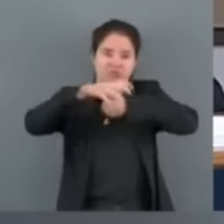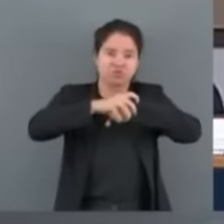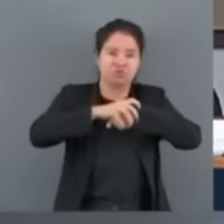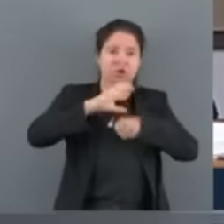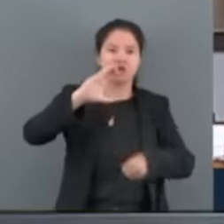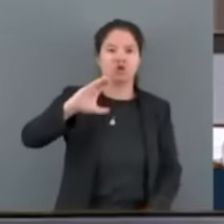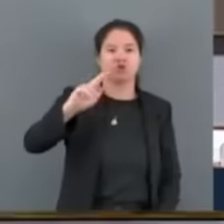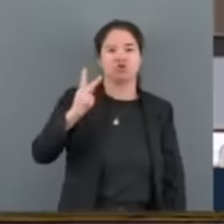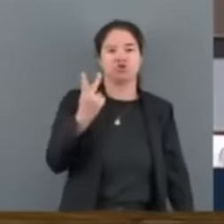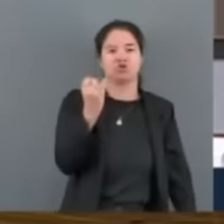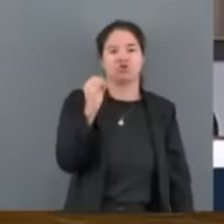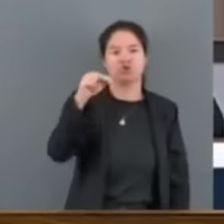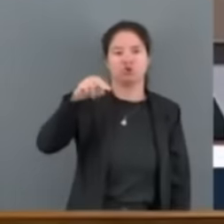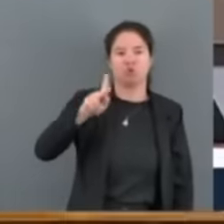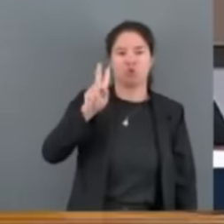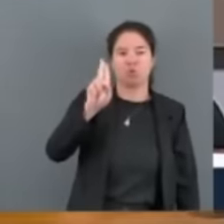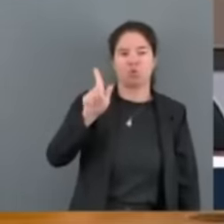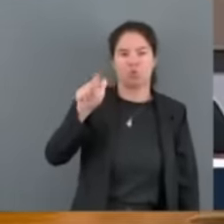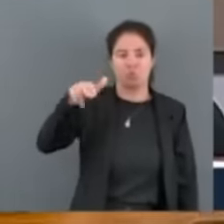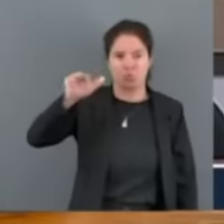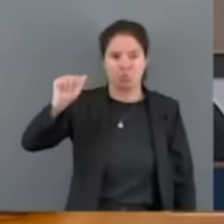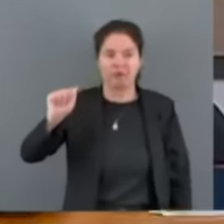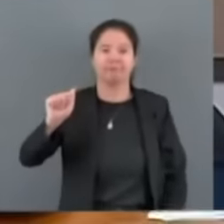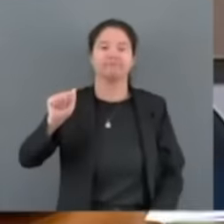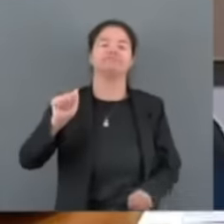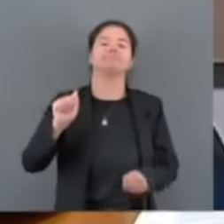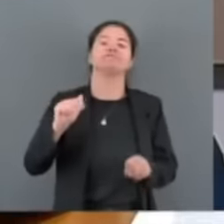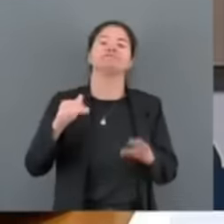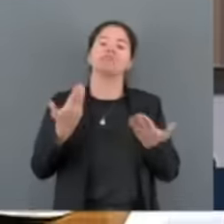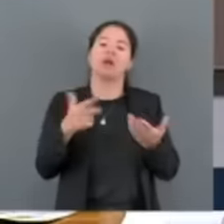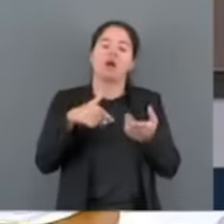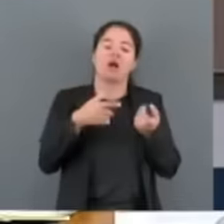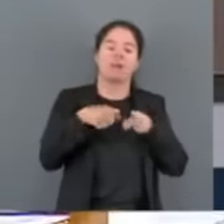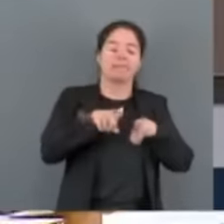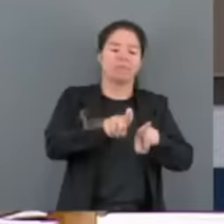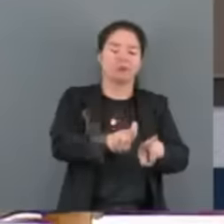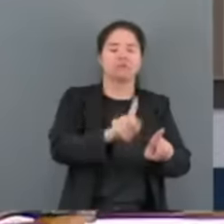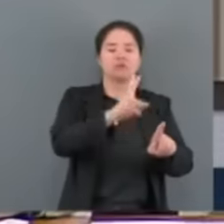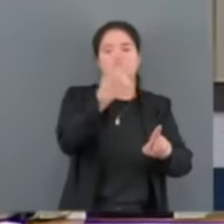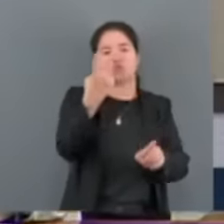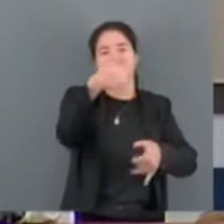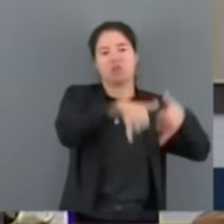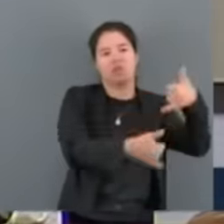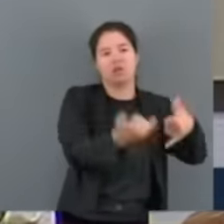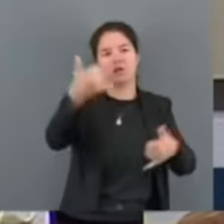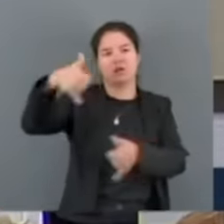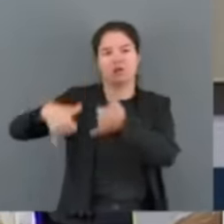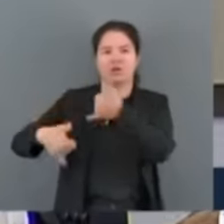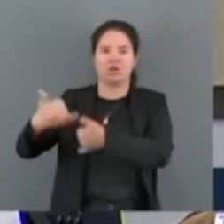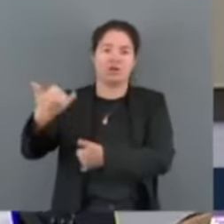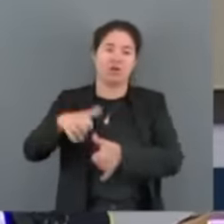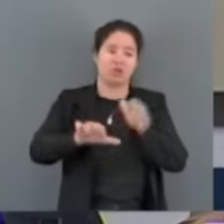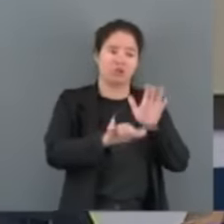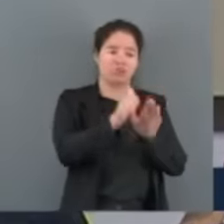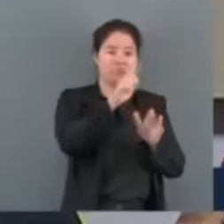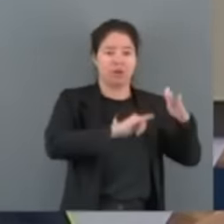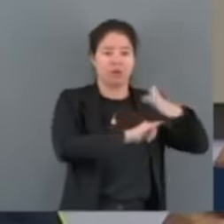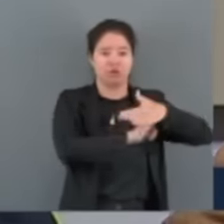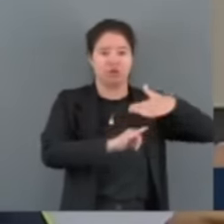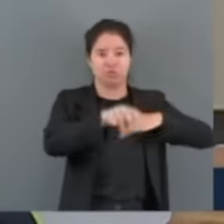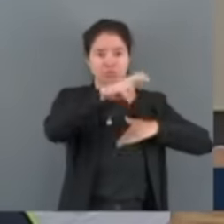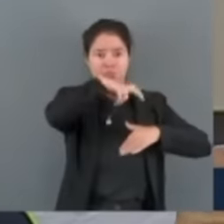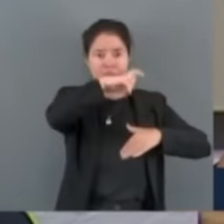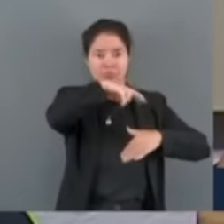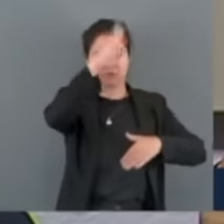notícia, fruto de uma parceria entre 2 laboratórios, um deles é o Instituto Butantan, no Brasil, então